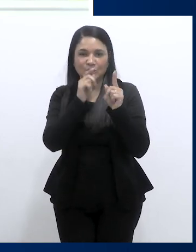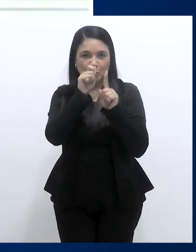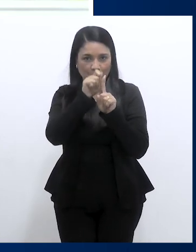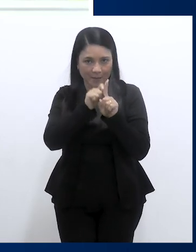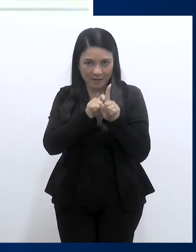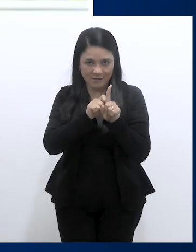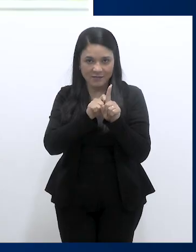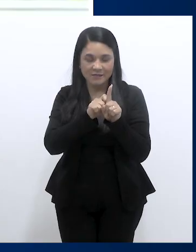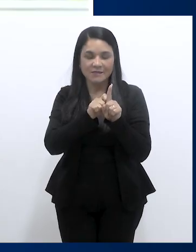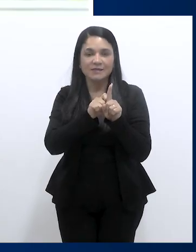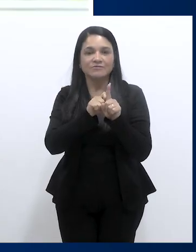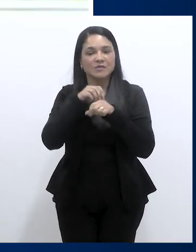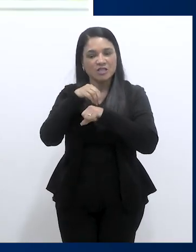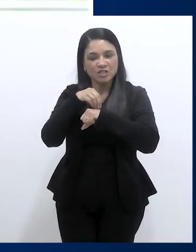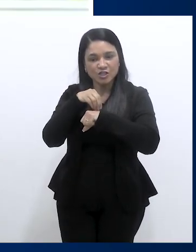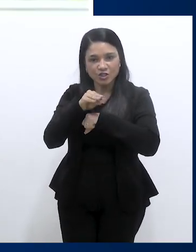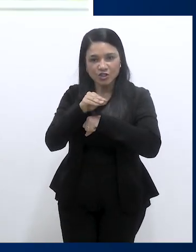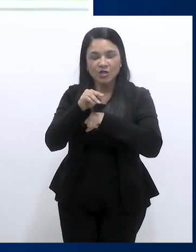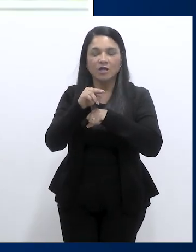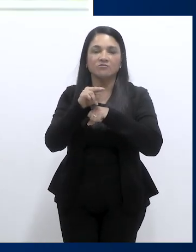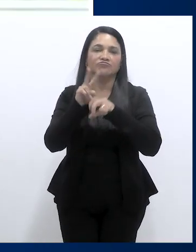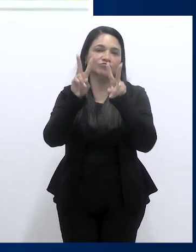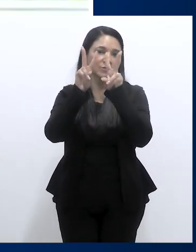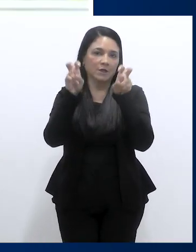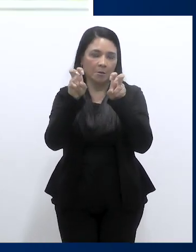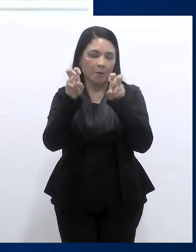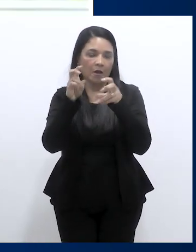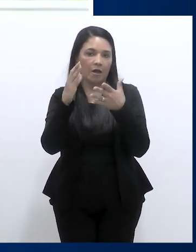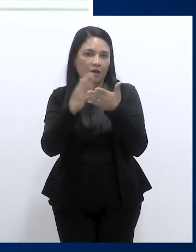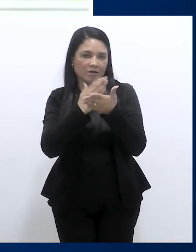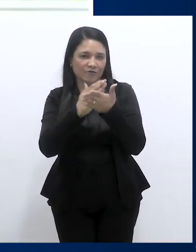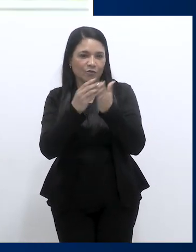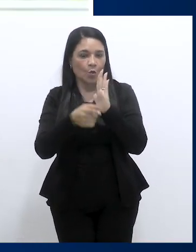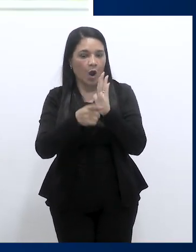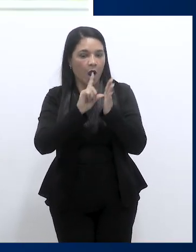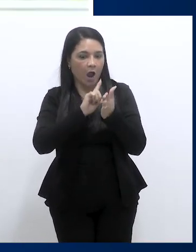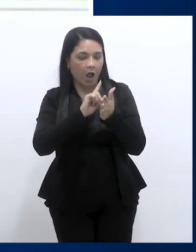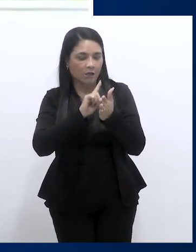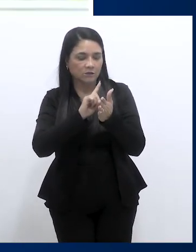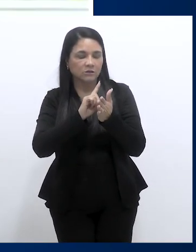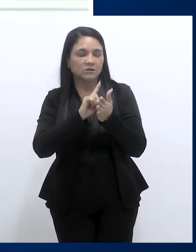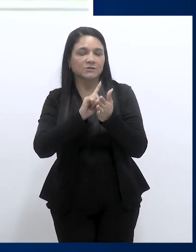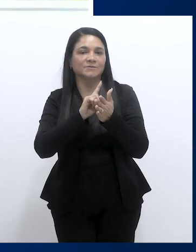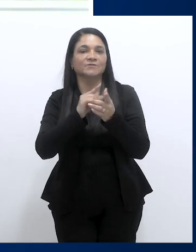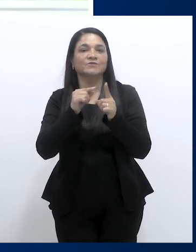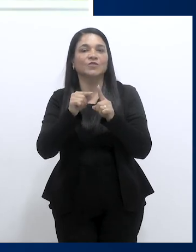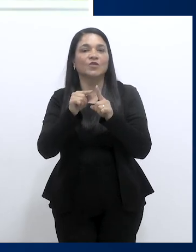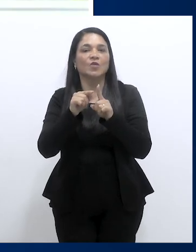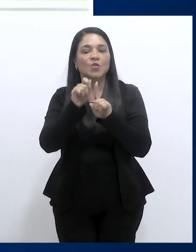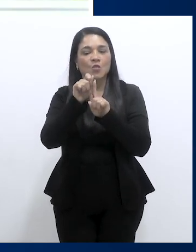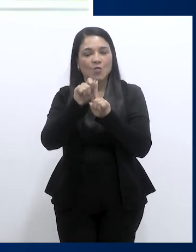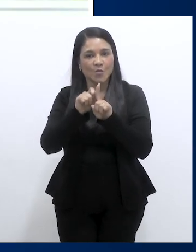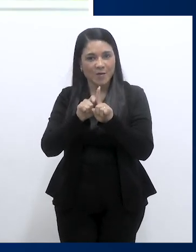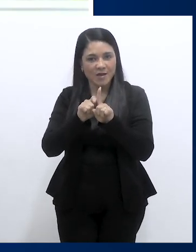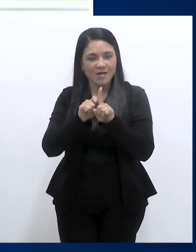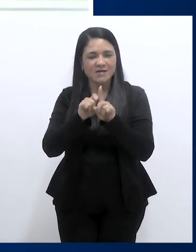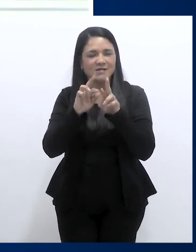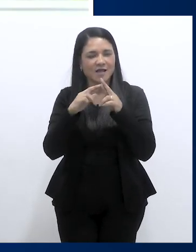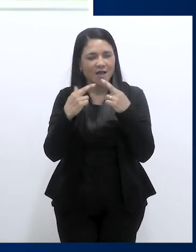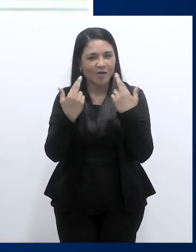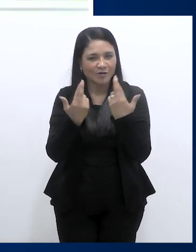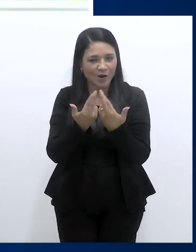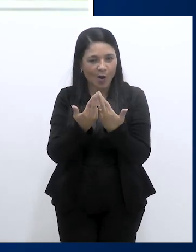mês, ela é a responsável por indicar o livro. Então, sempre no mês anterior, no dia da nossa reunião, a próxima